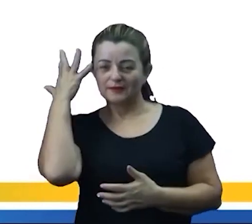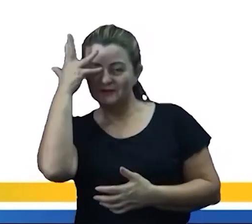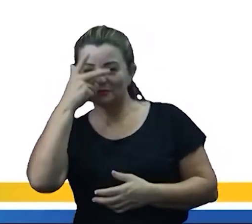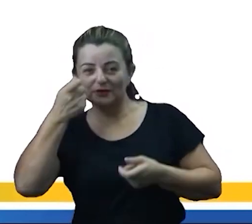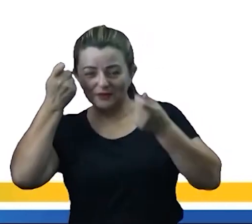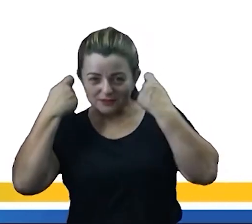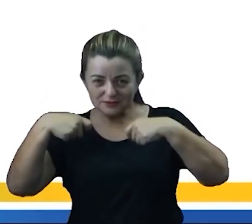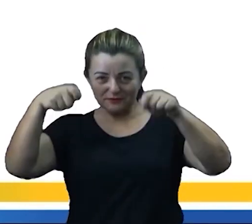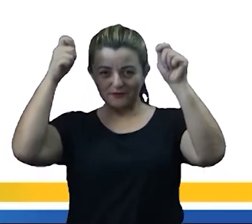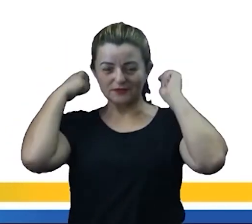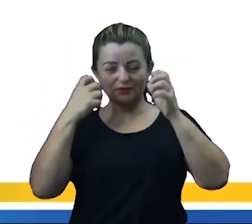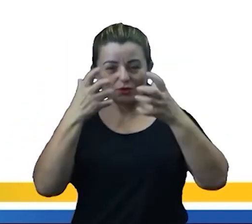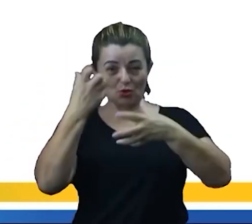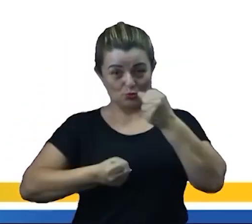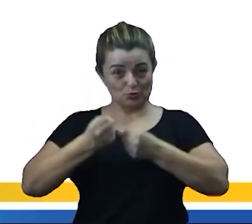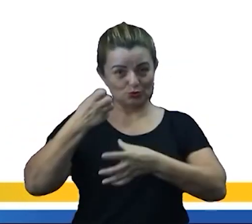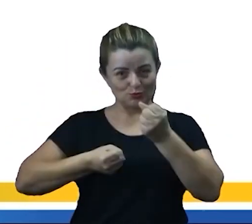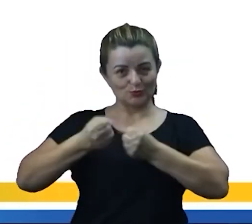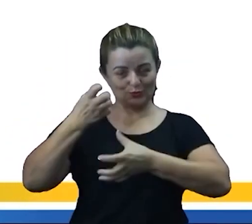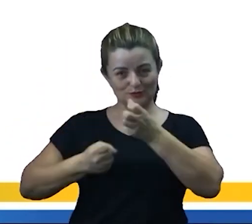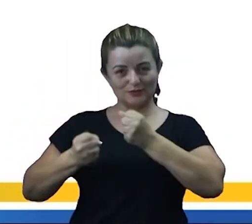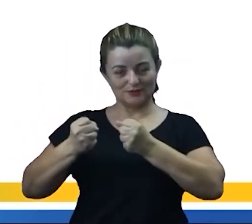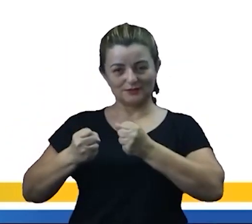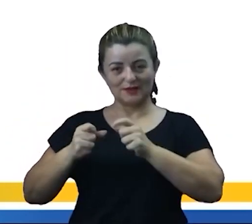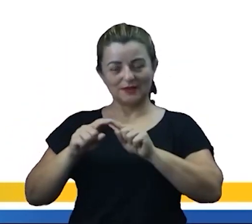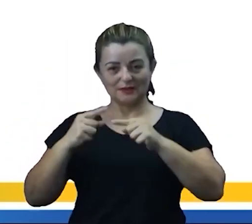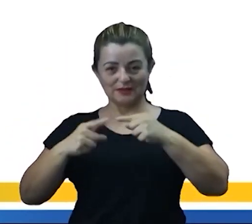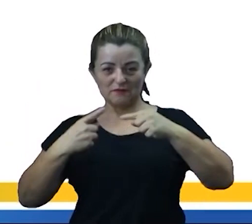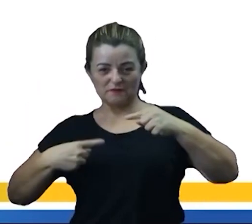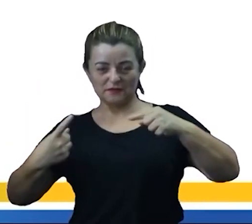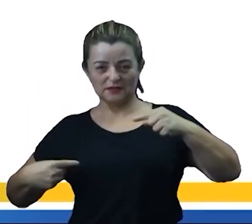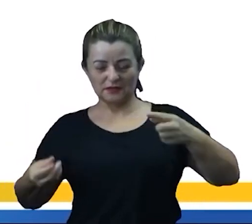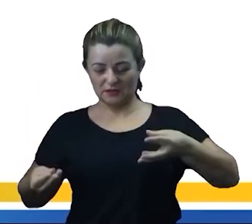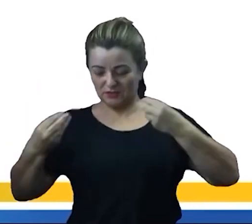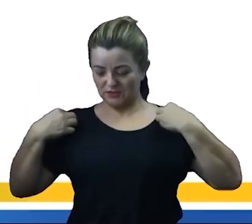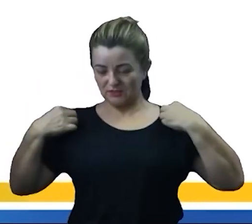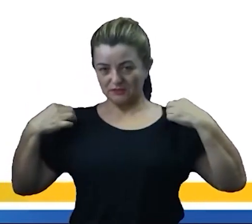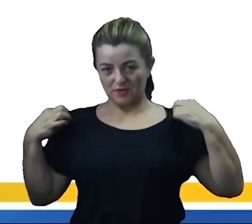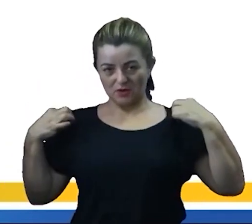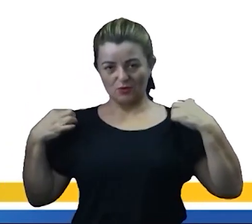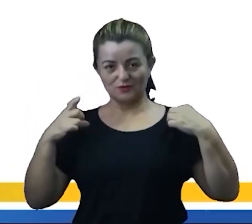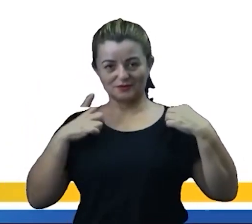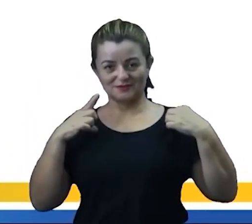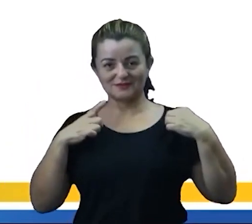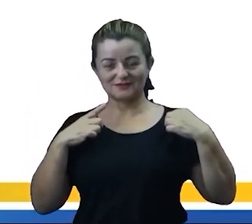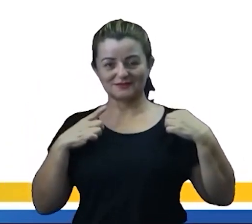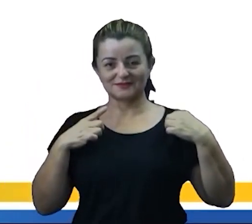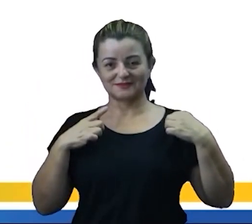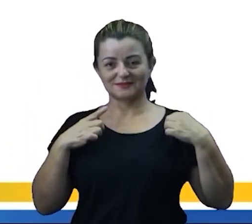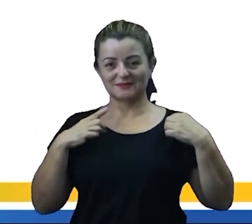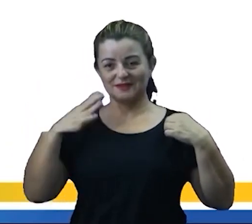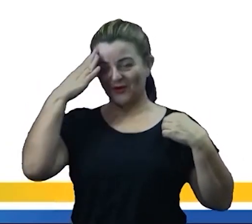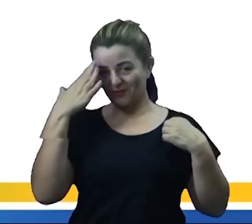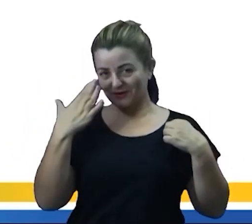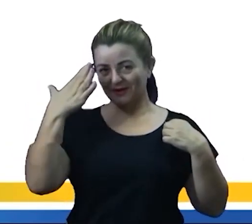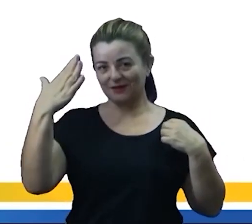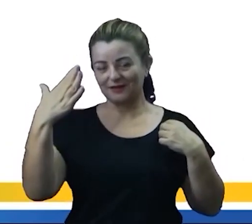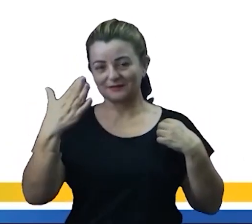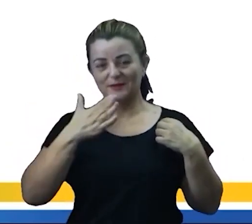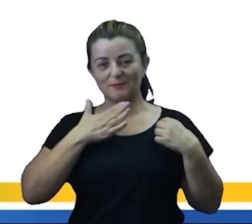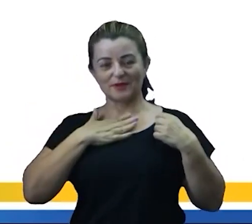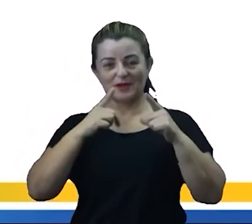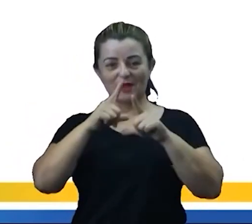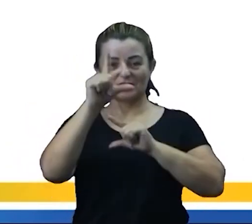tiro leite, e mais as finas lãs de que me visto. Graças, Marília Bela, graças à minha